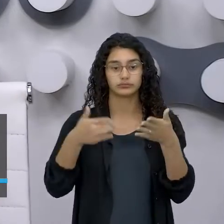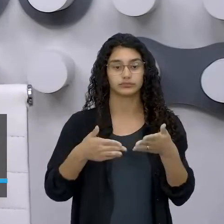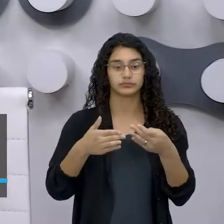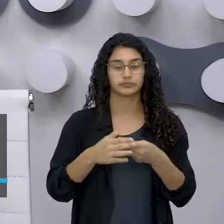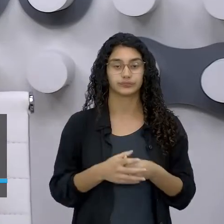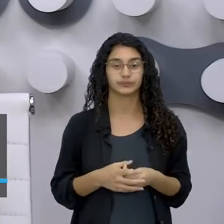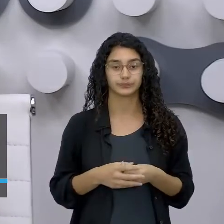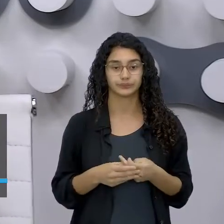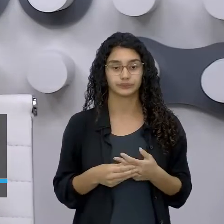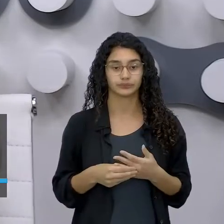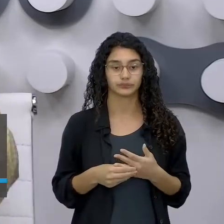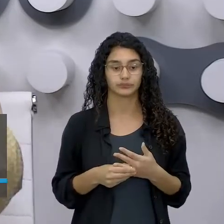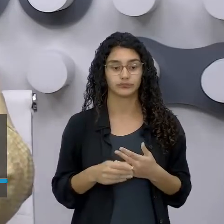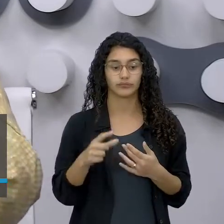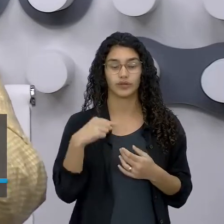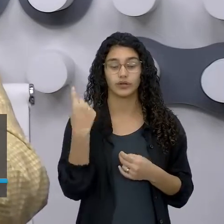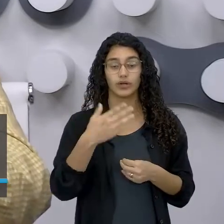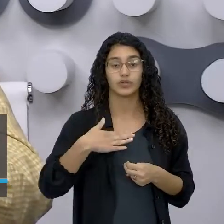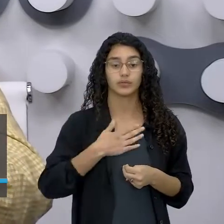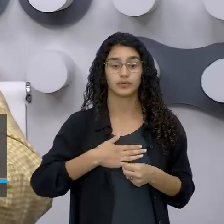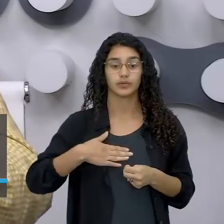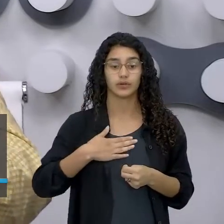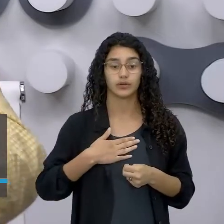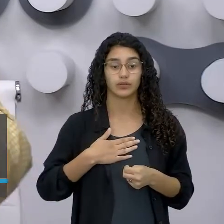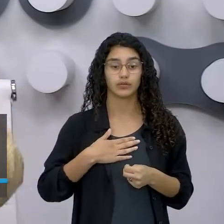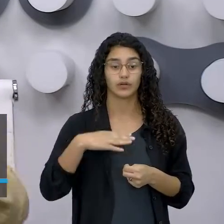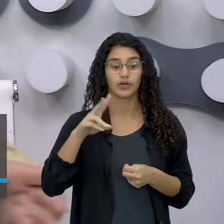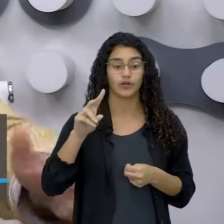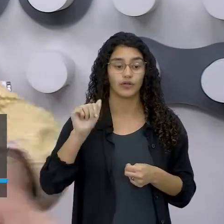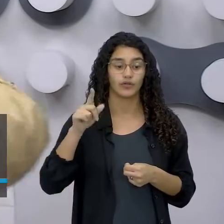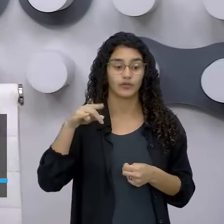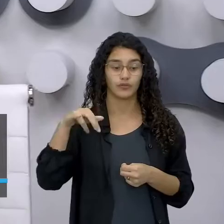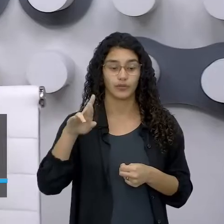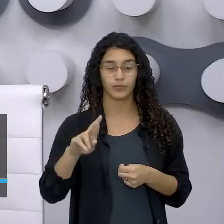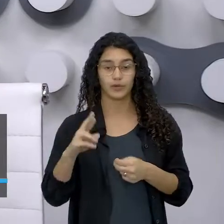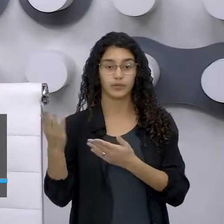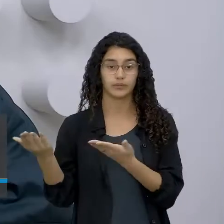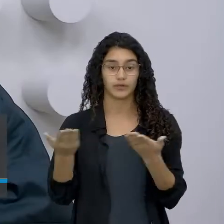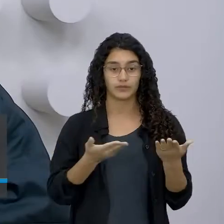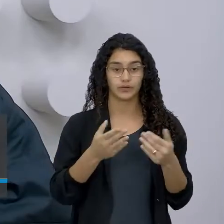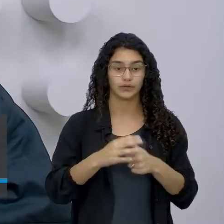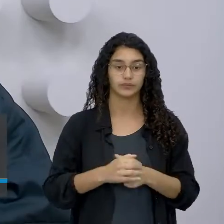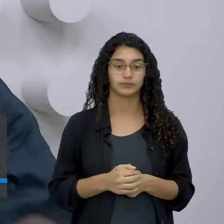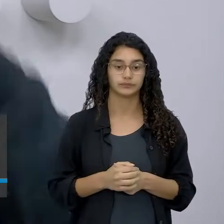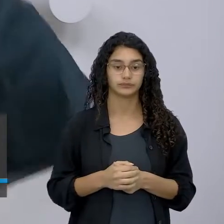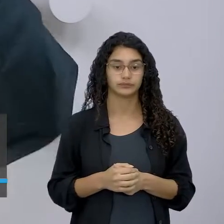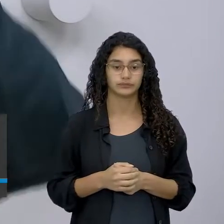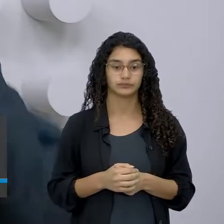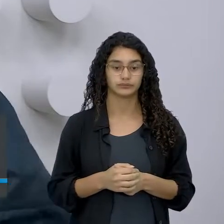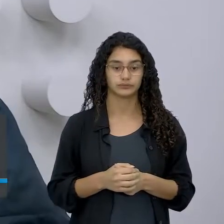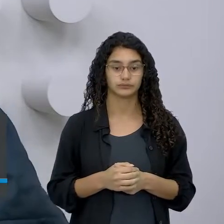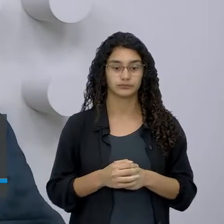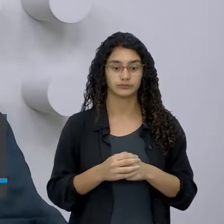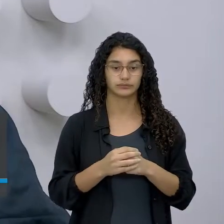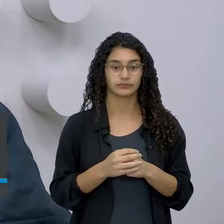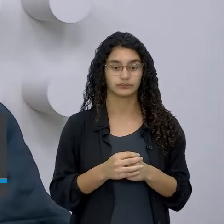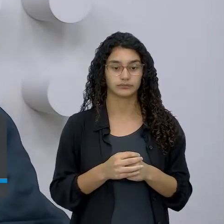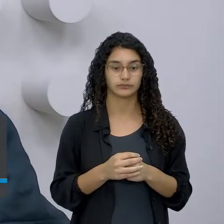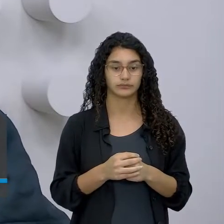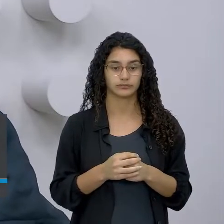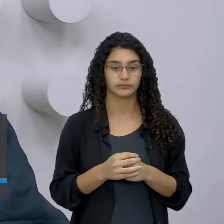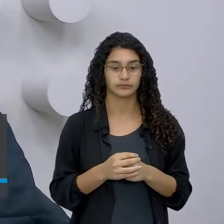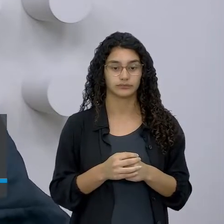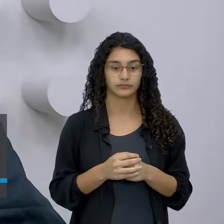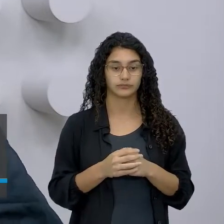galã, o nosso querido professor Valmir Frias. Seja bem-vindo. E aí, pessoal, tudo Fala bem? no